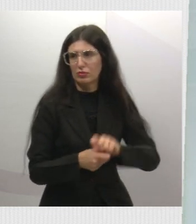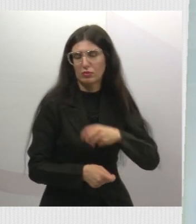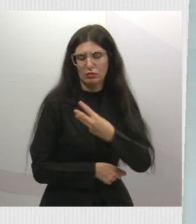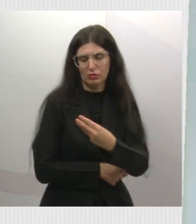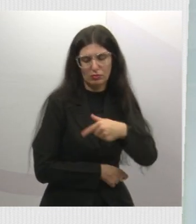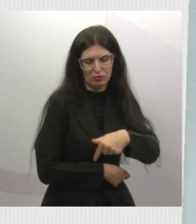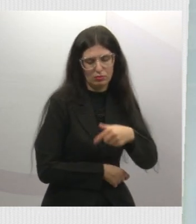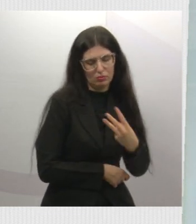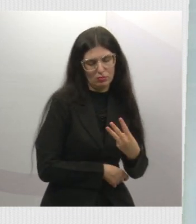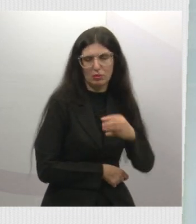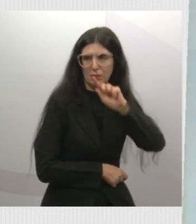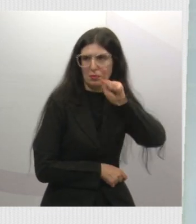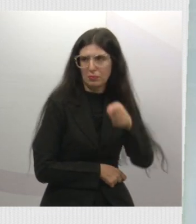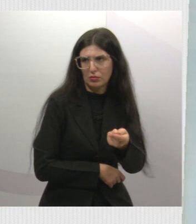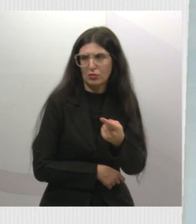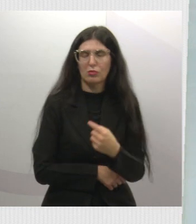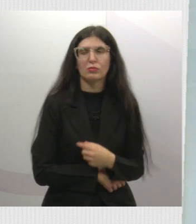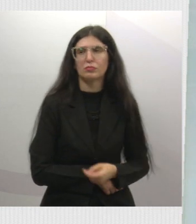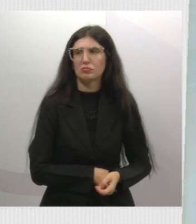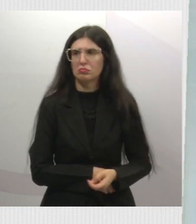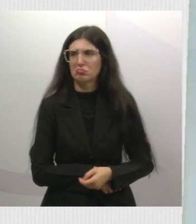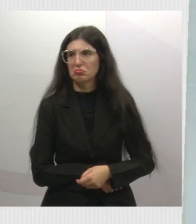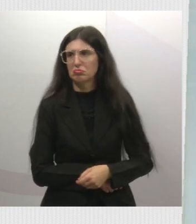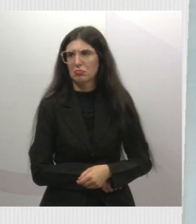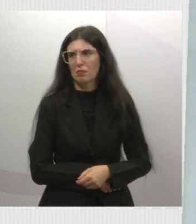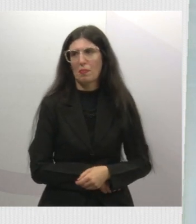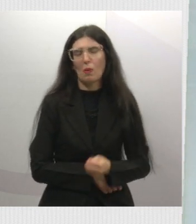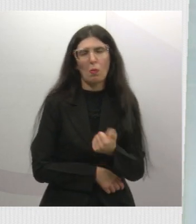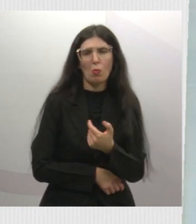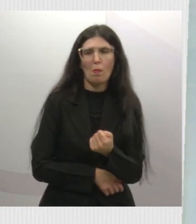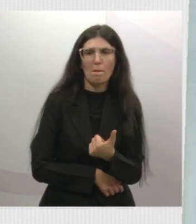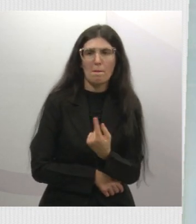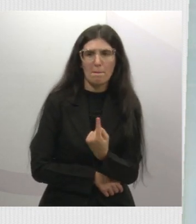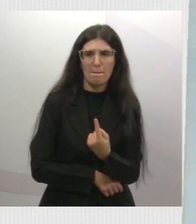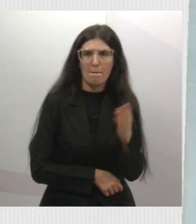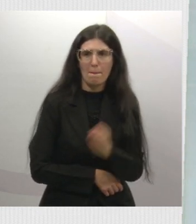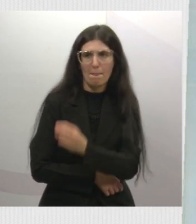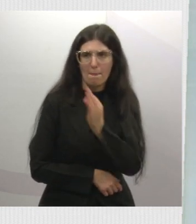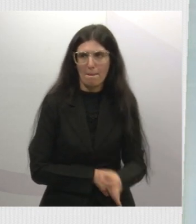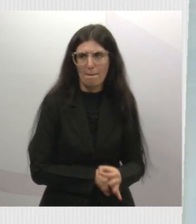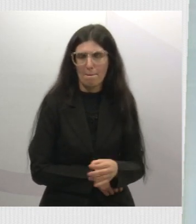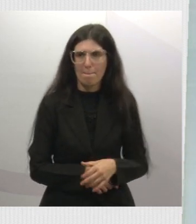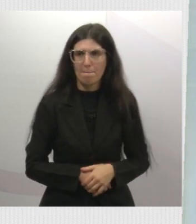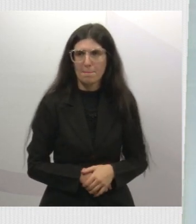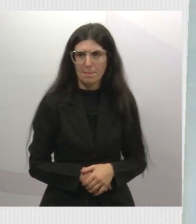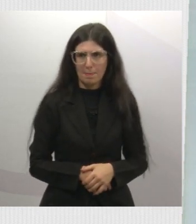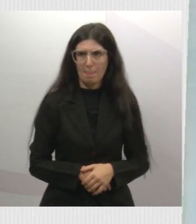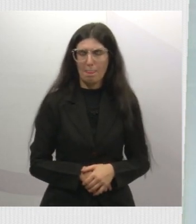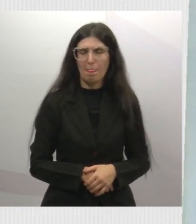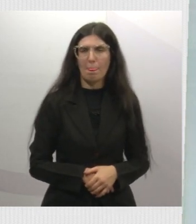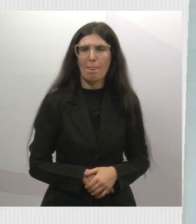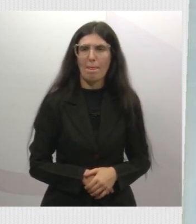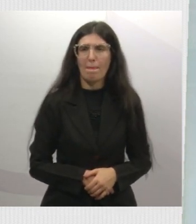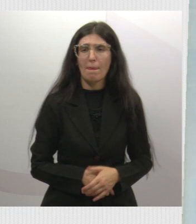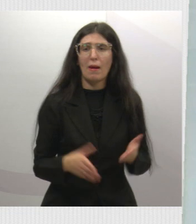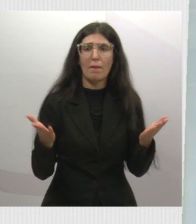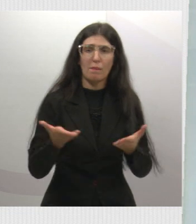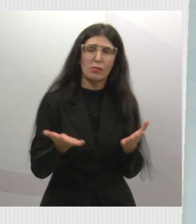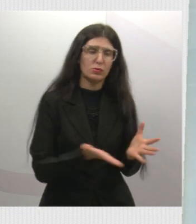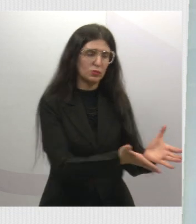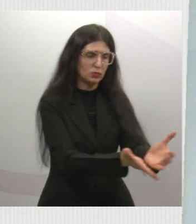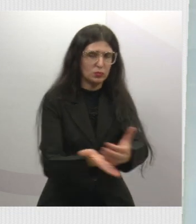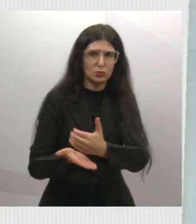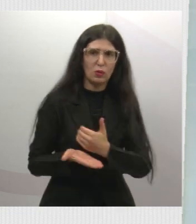chegando a 1%. Aqui, esse grande número, ele se equivale ao recurso do CAF,